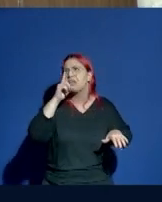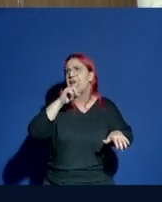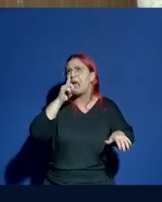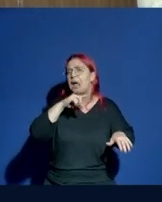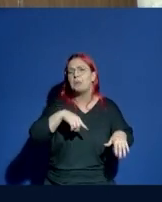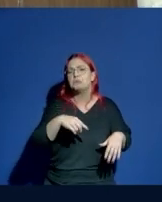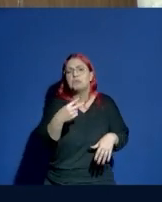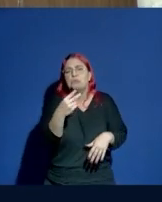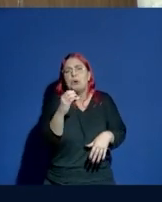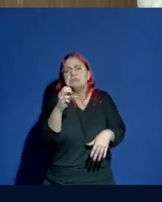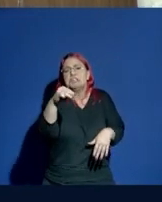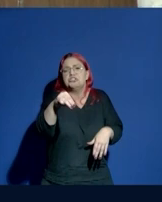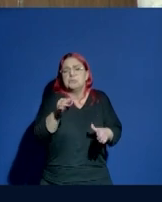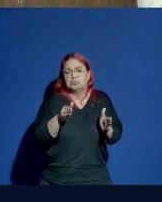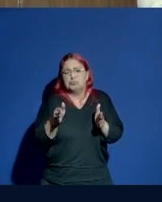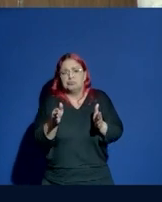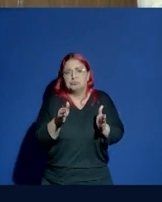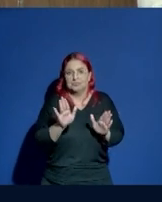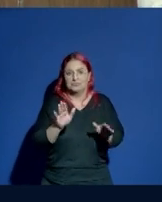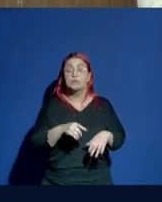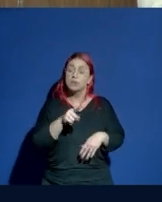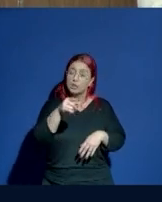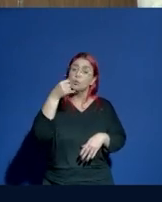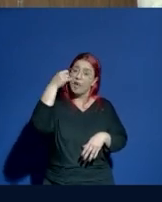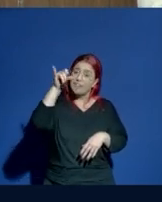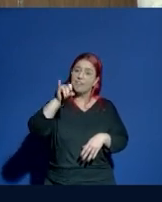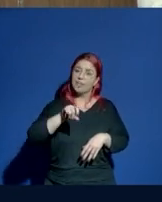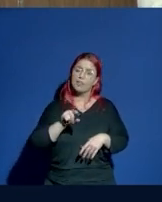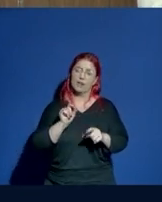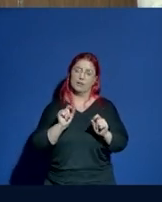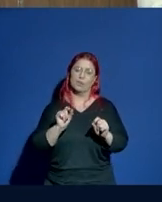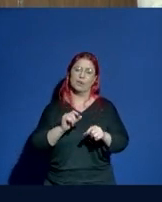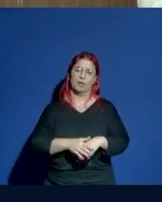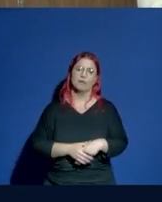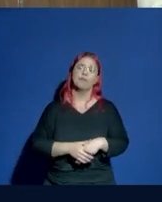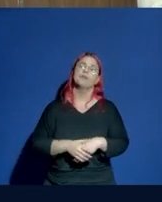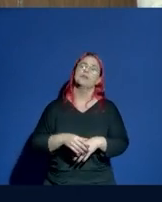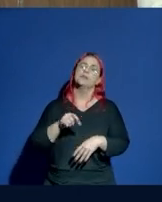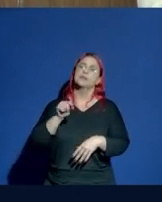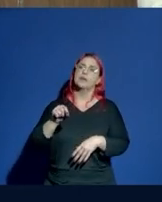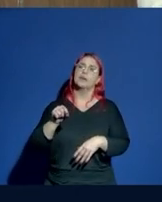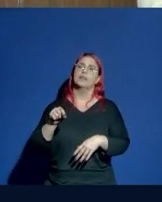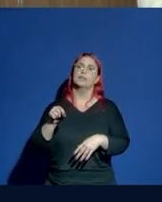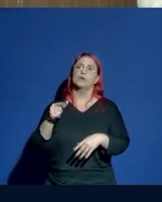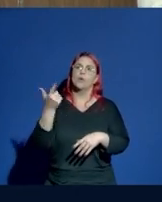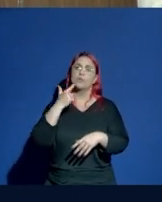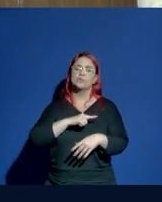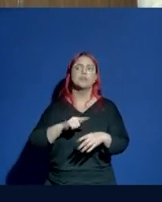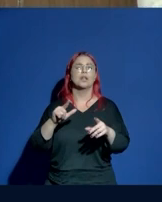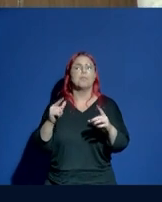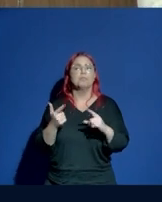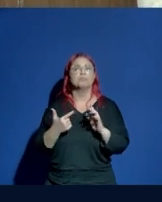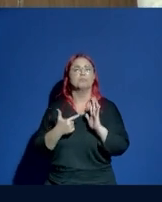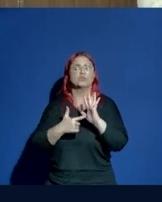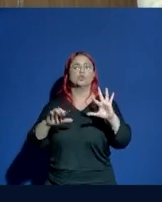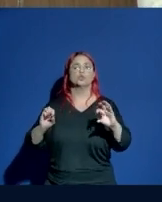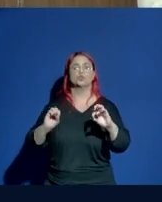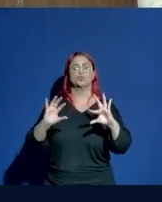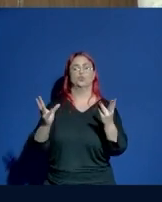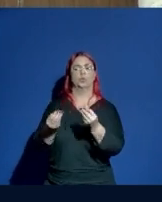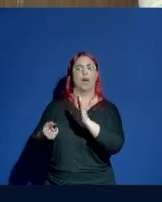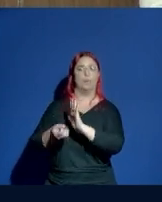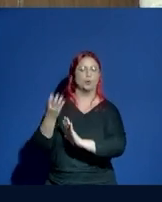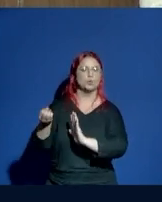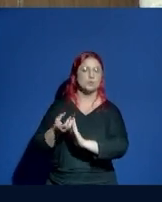2 cm isso evita toda essa compactação e possibilita que a planta expresse todo seu potencial produtivo